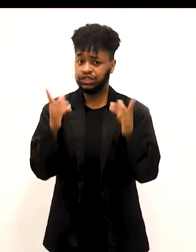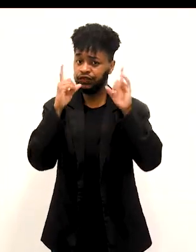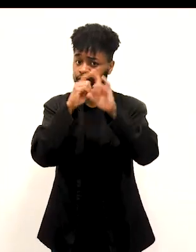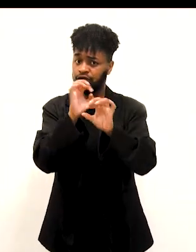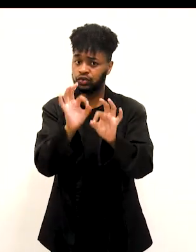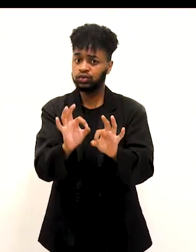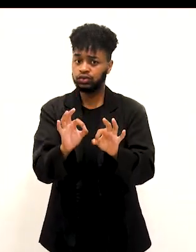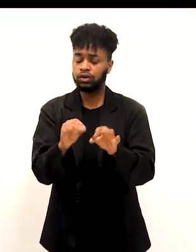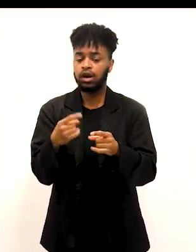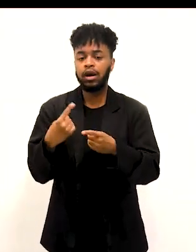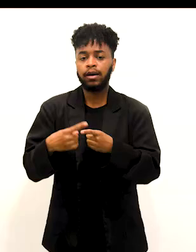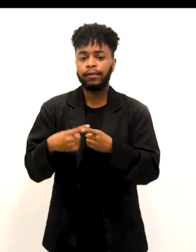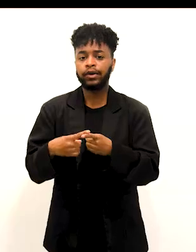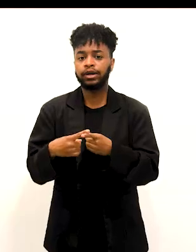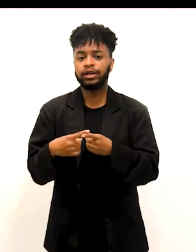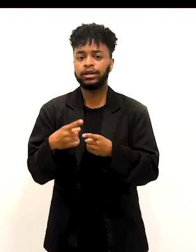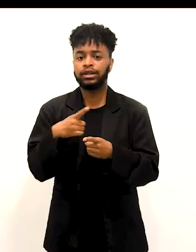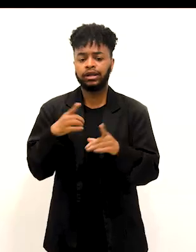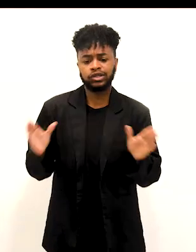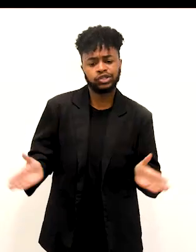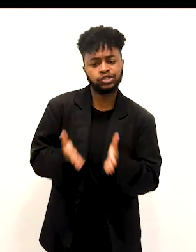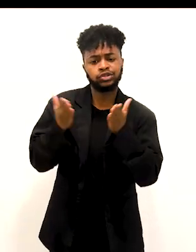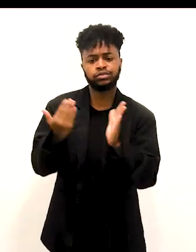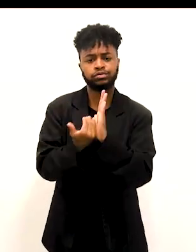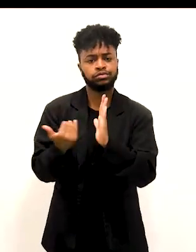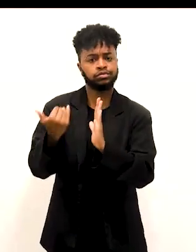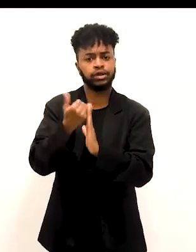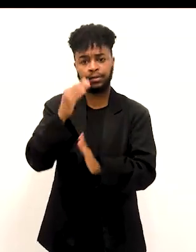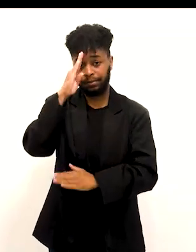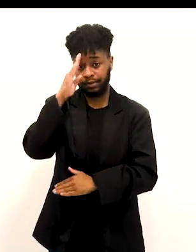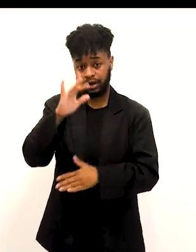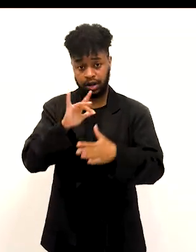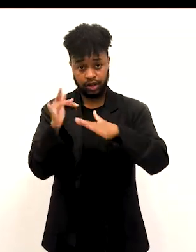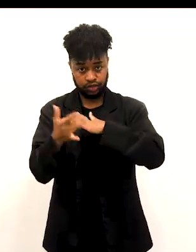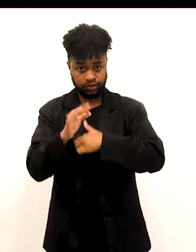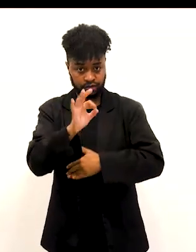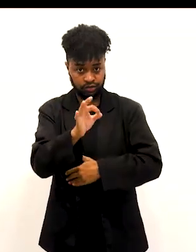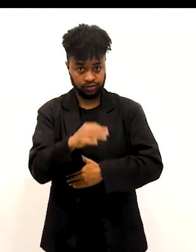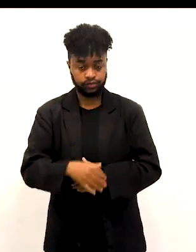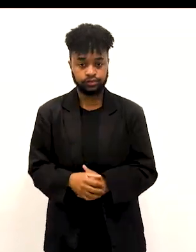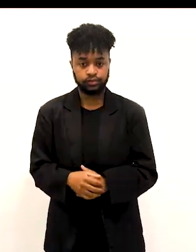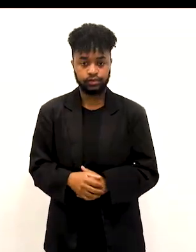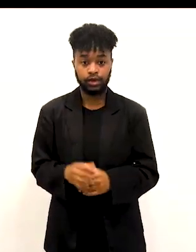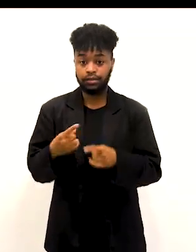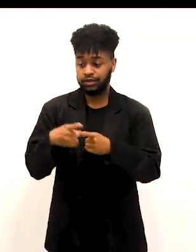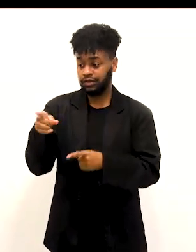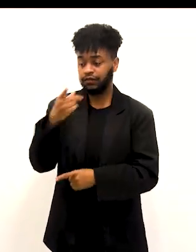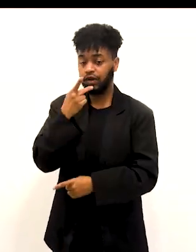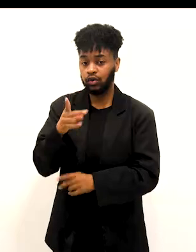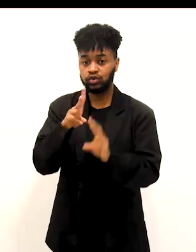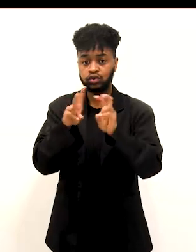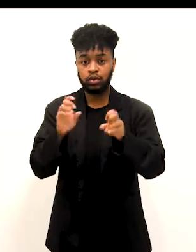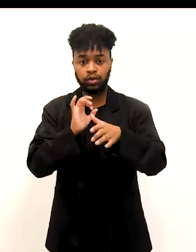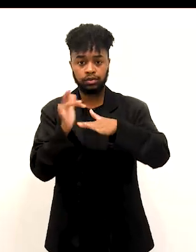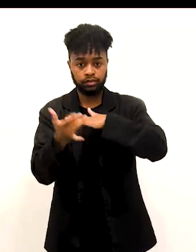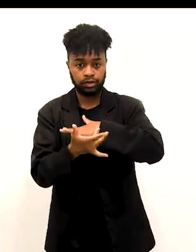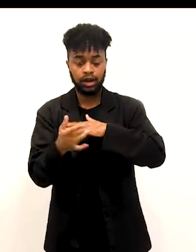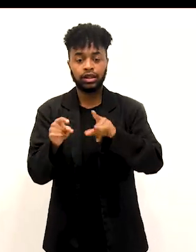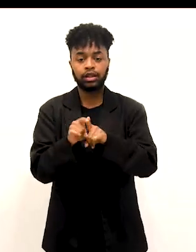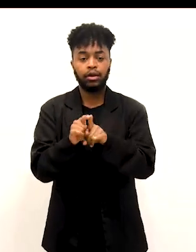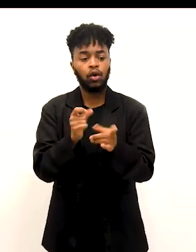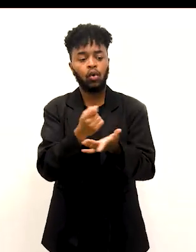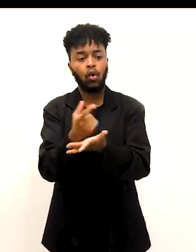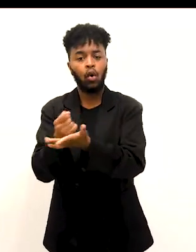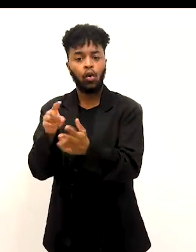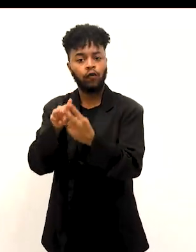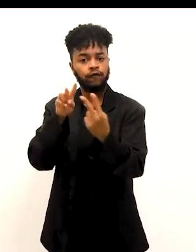disputa acirrada, né? Com a grande quantidade de estímulos que se tem, principalmente com as redes sociais, né, Gustavo? Você falou aí da pandemia, o